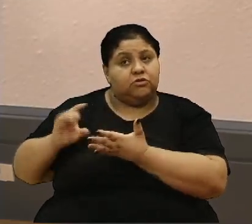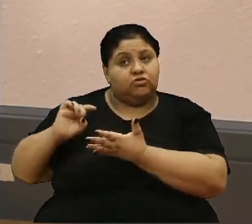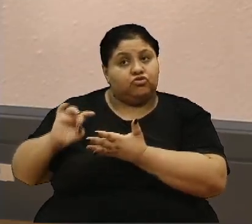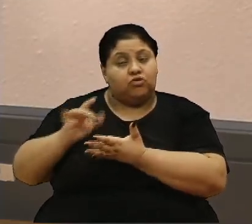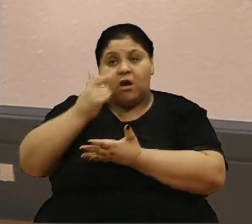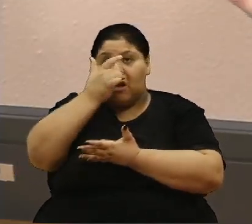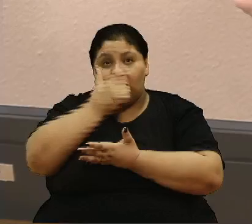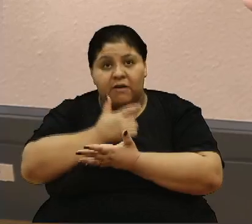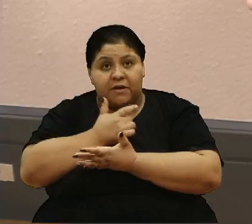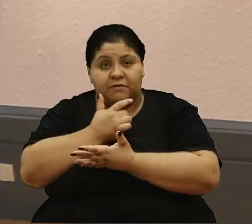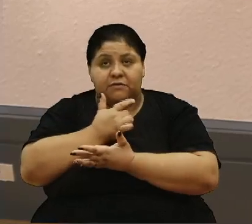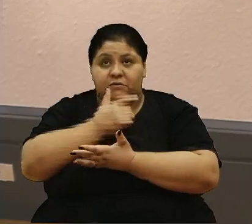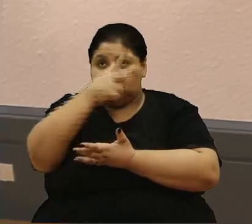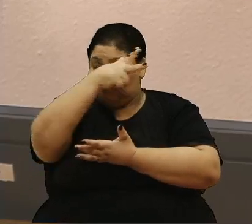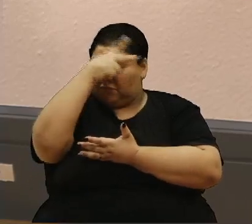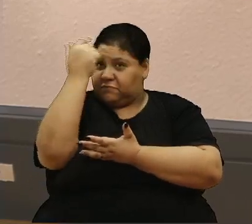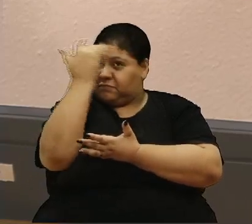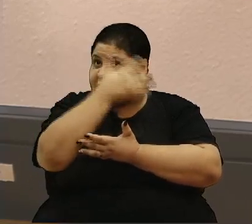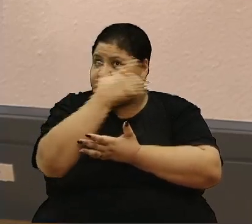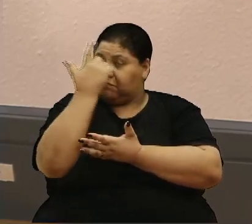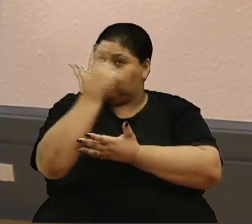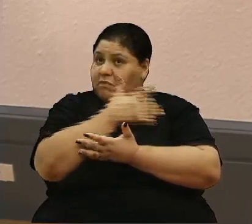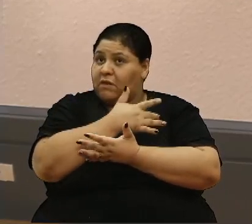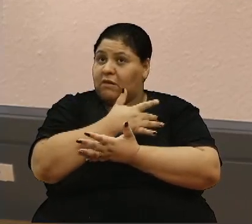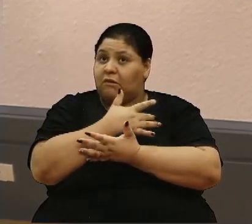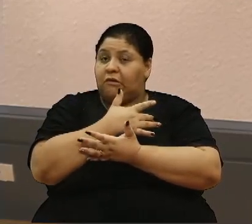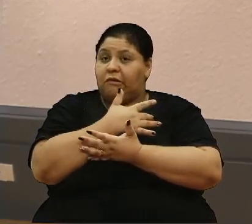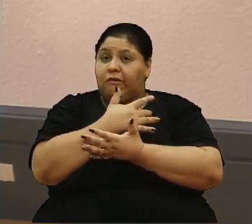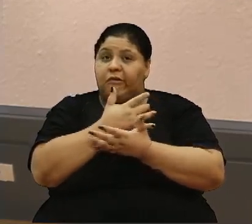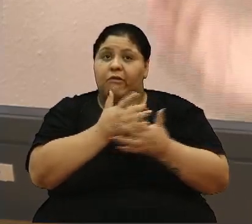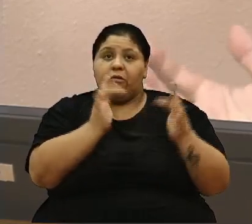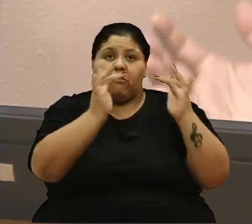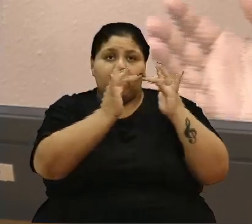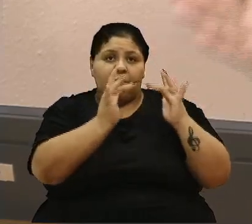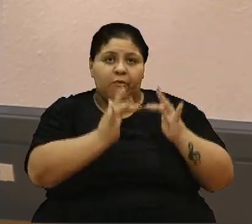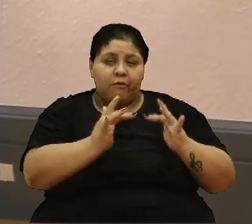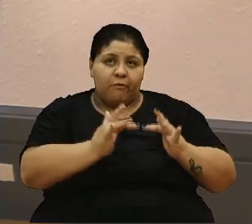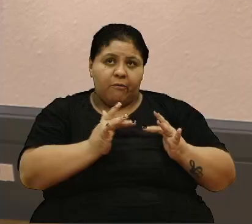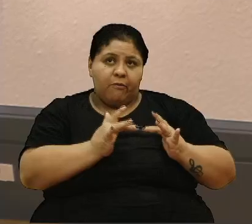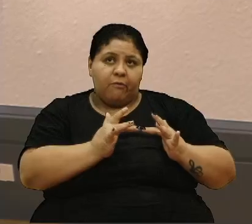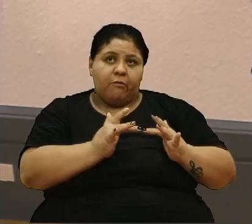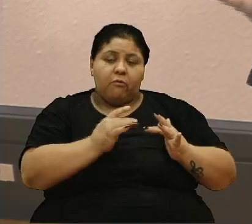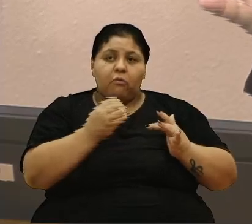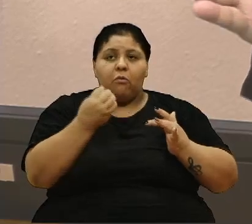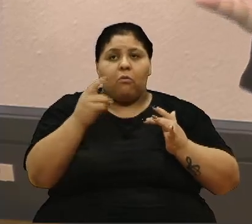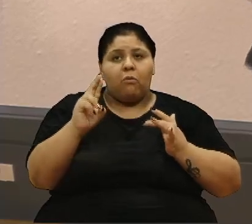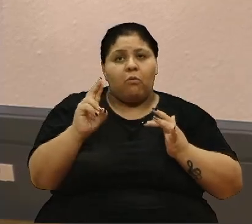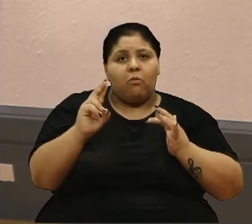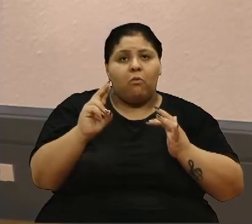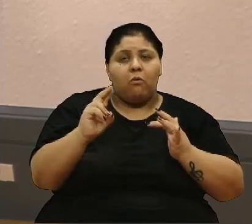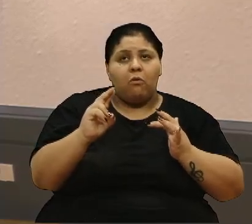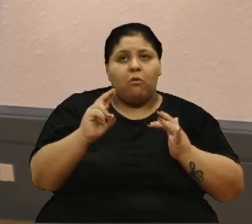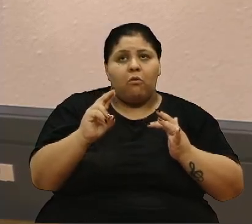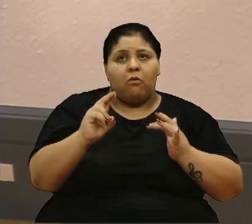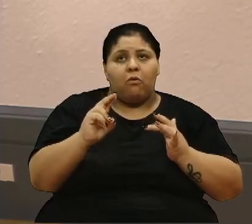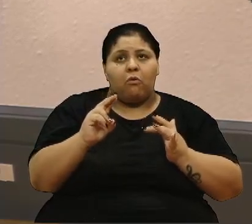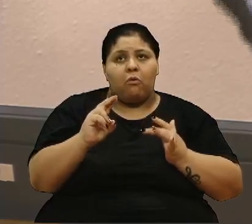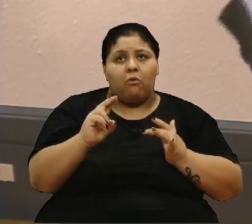acho que o prefeito Adiló flerta com um otimismo demasiado, ou o senhor está